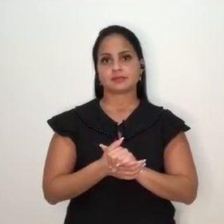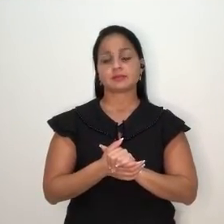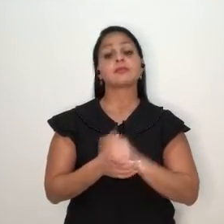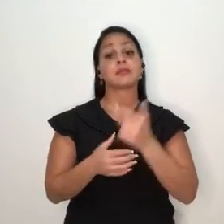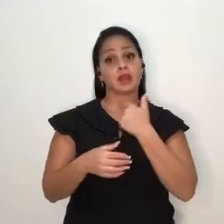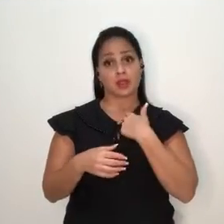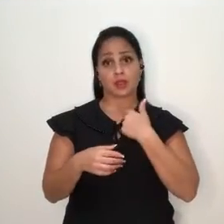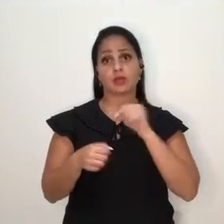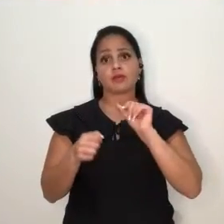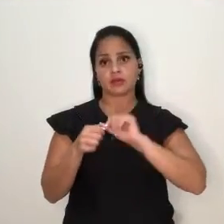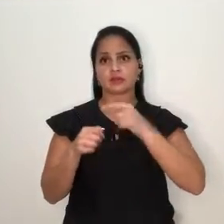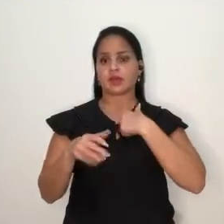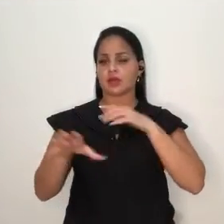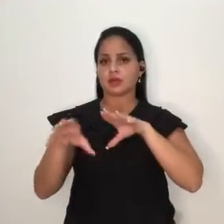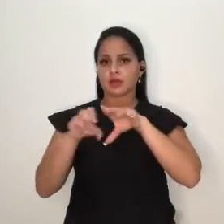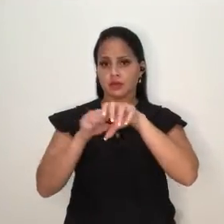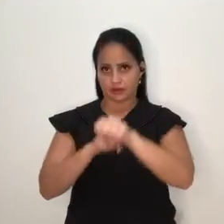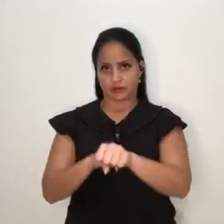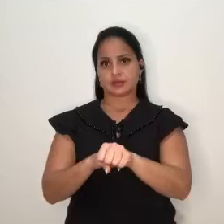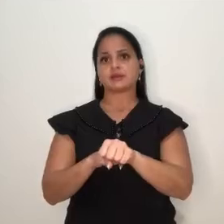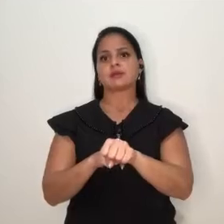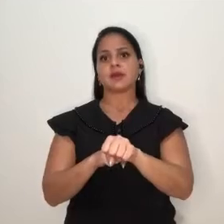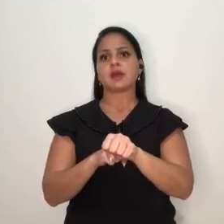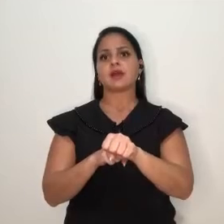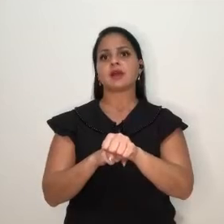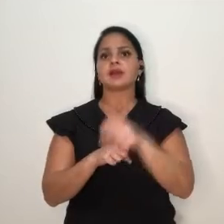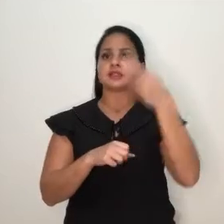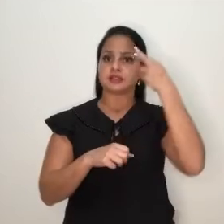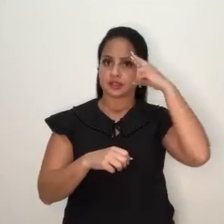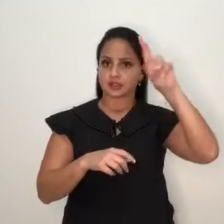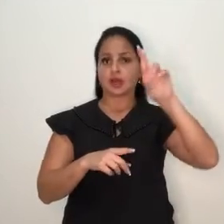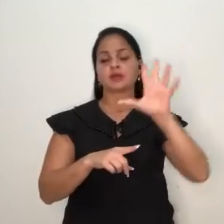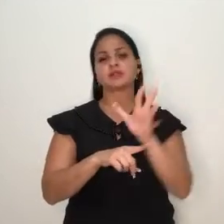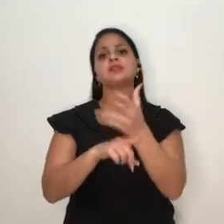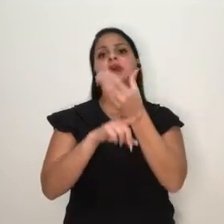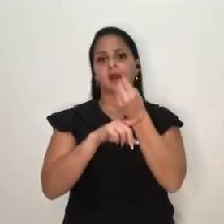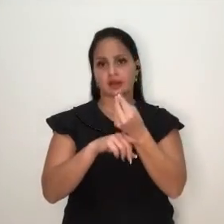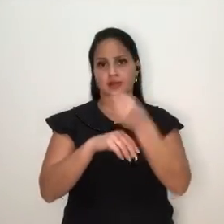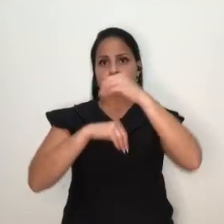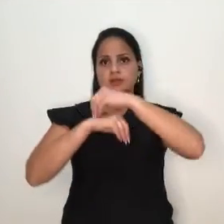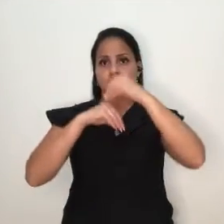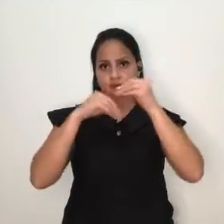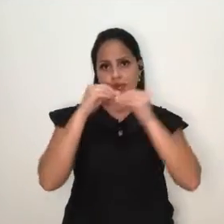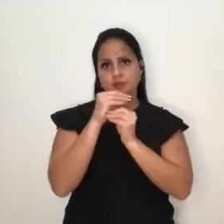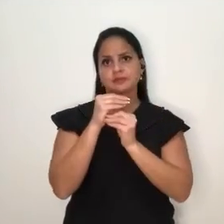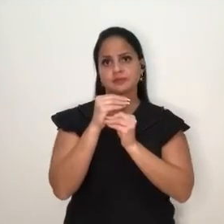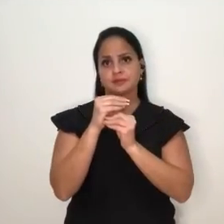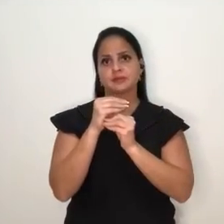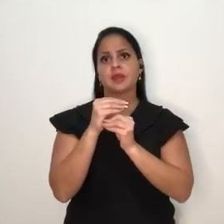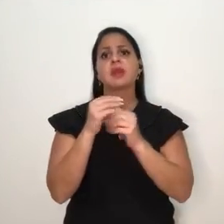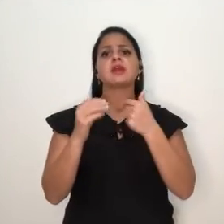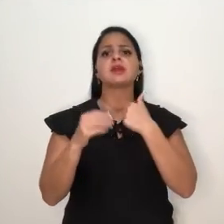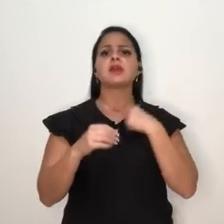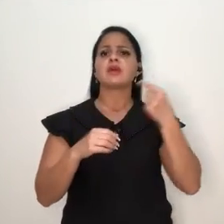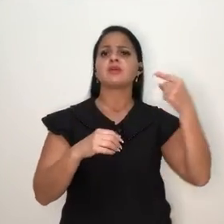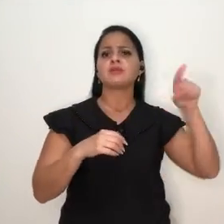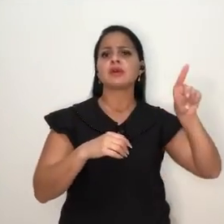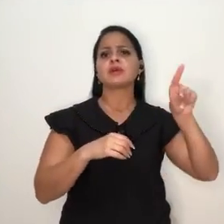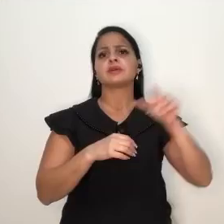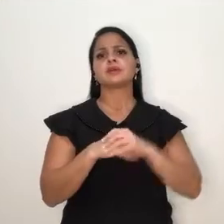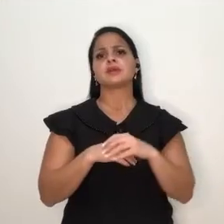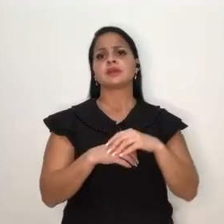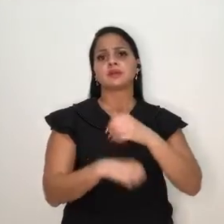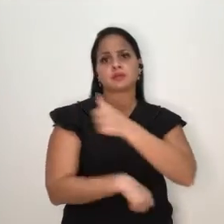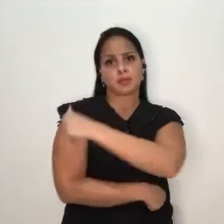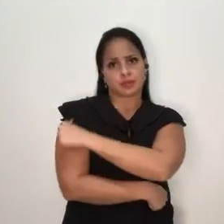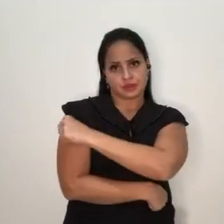UFG, eu fui fazer cenografia e indumentária na Universidade Federal do Estado do Rio de Janeiro. E foi assim,